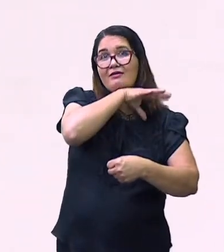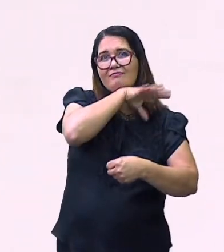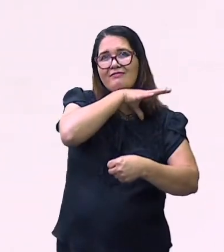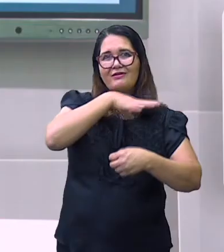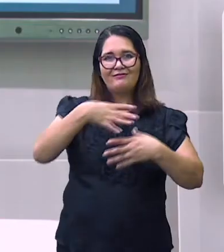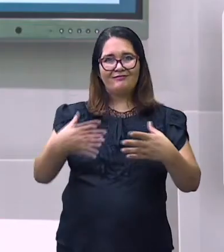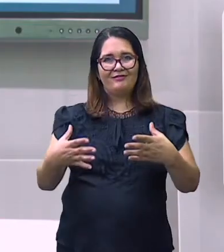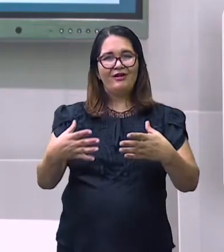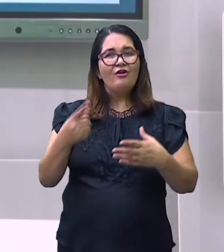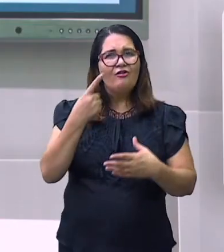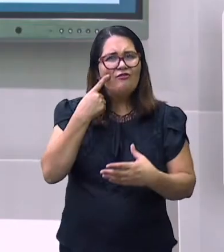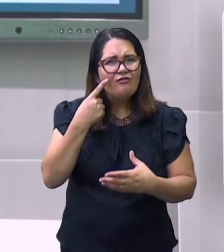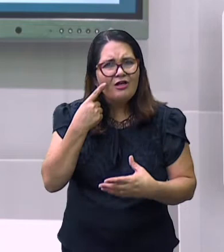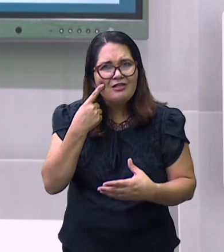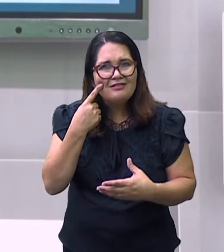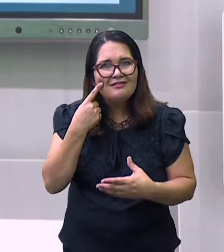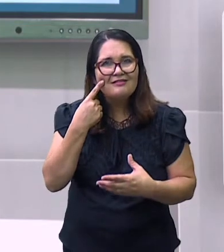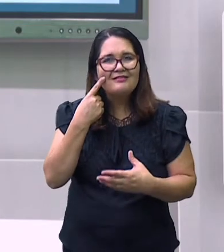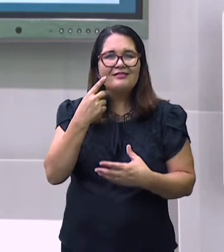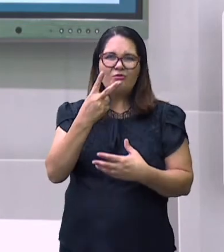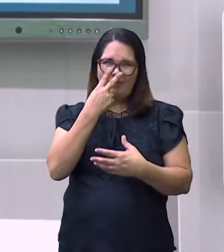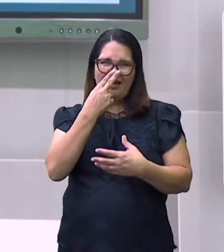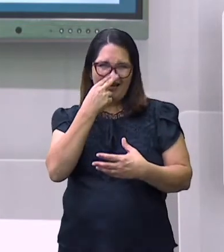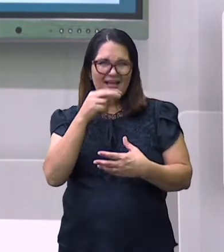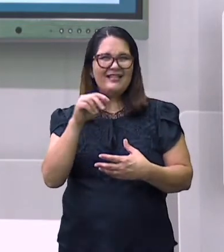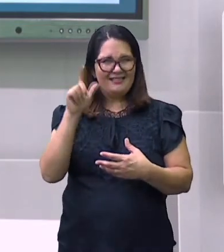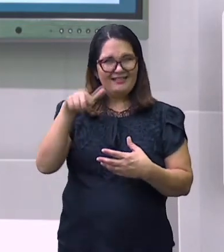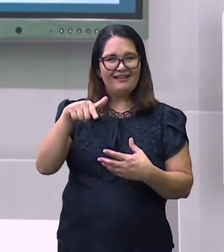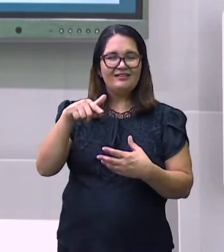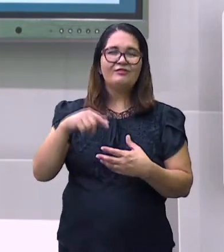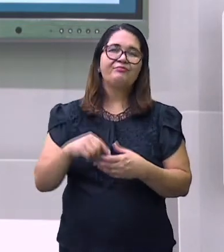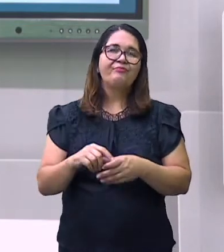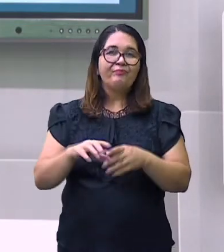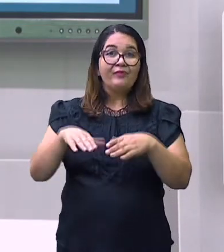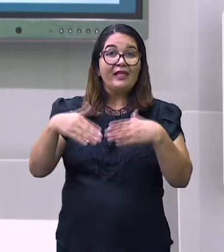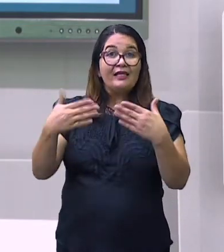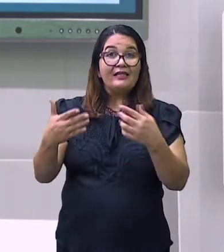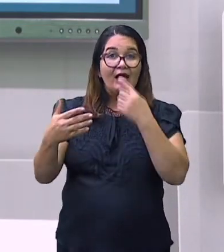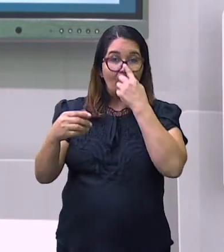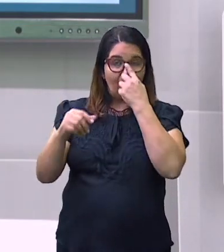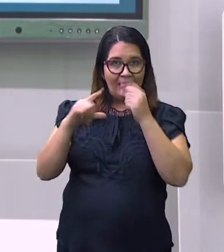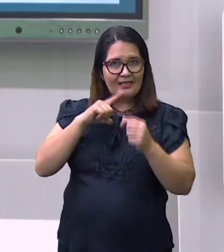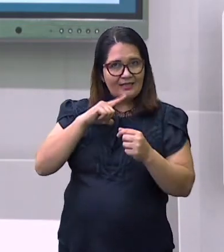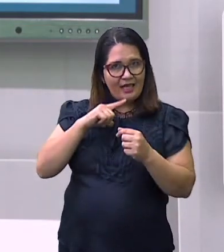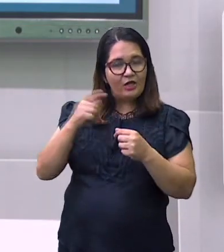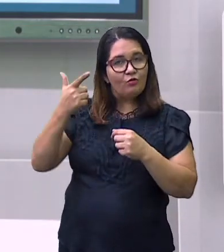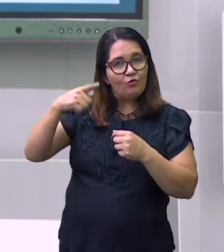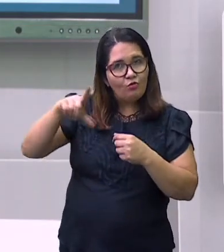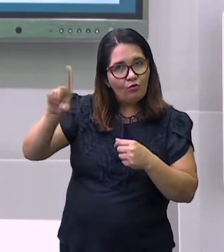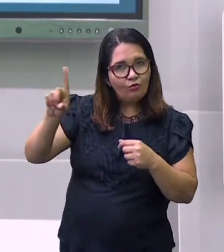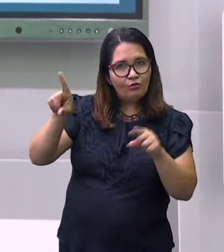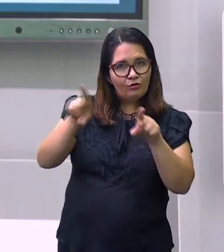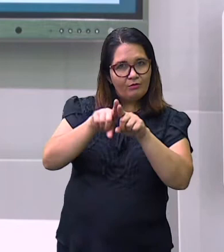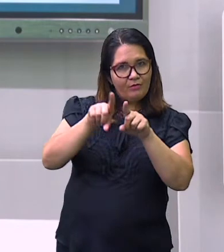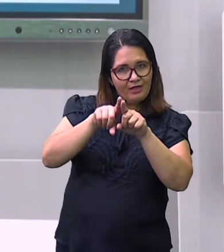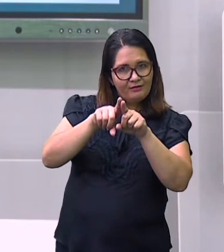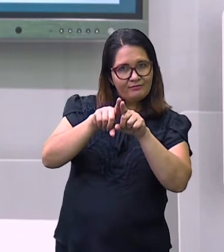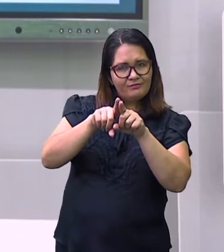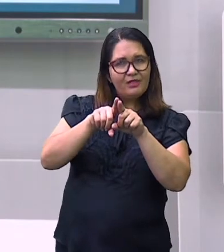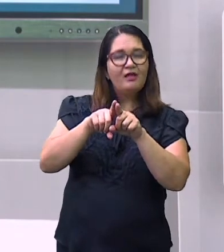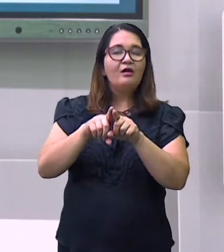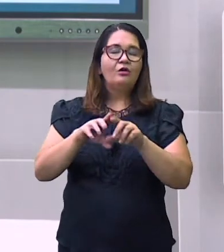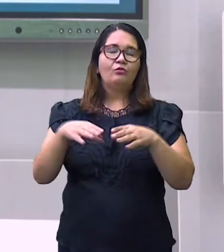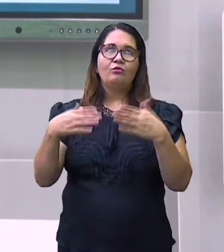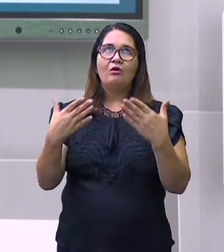forma. O que mais a gente tem? A gente tem retículo endoplasmático. Meu Deus, já